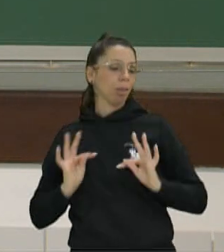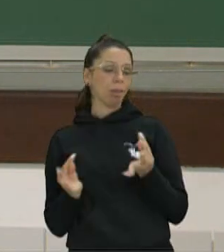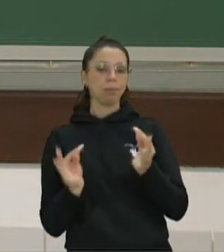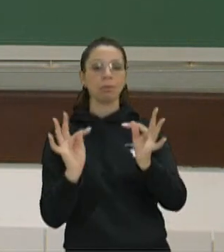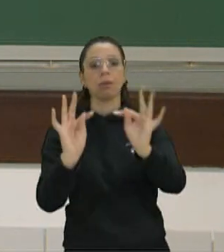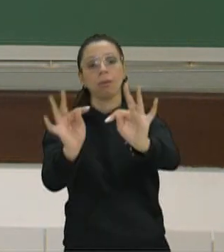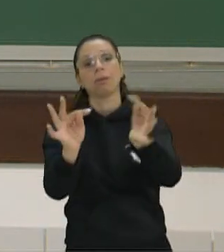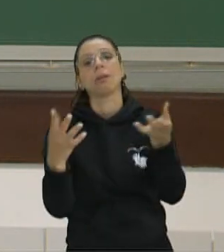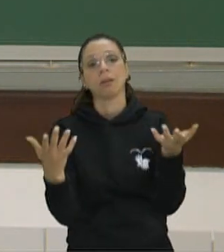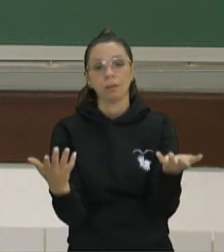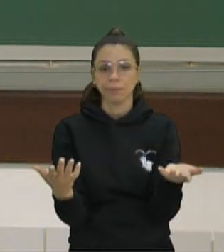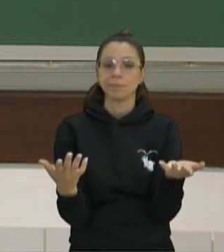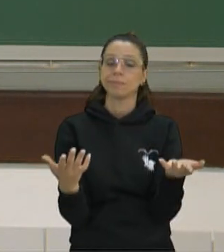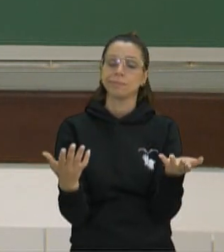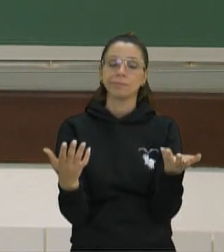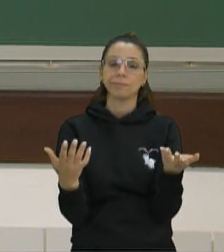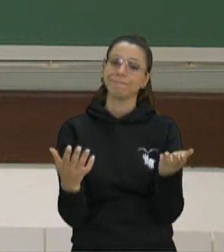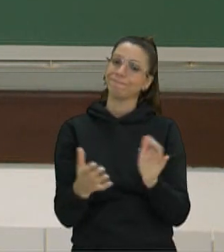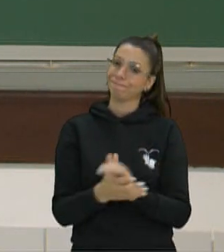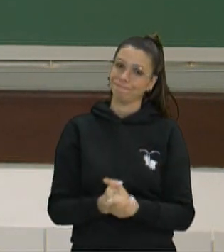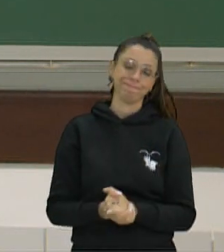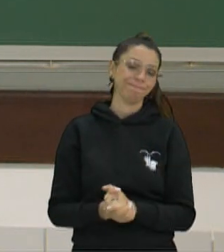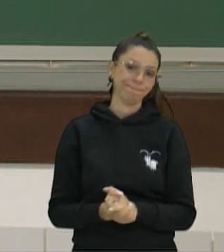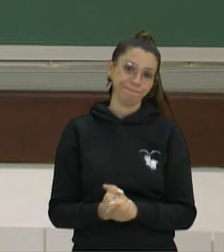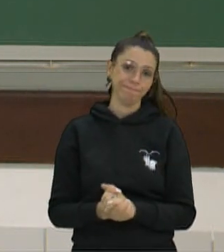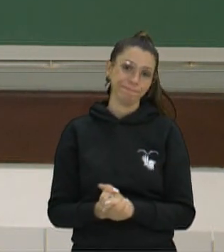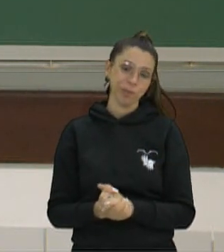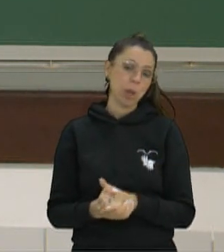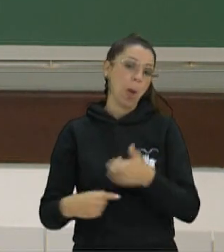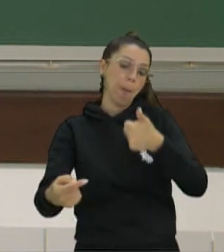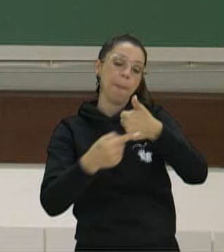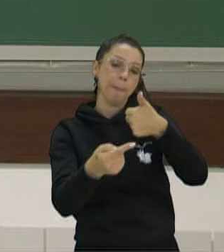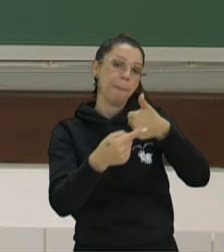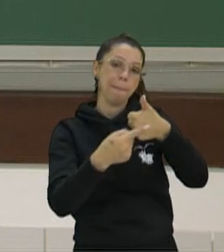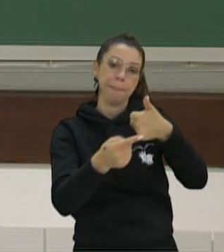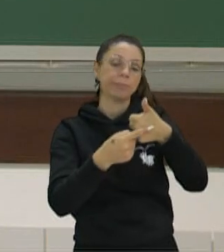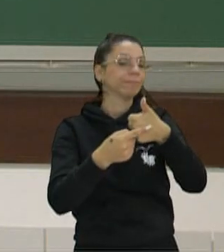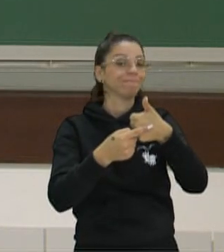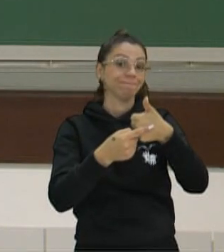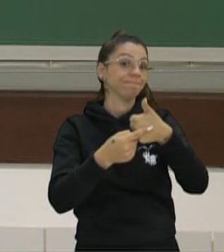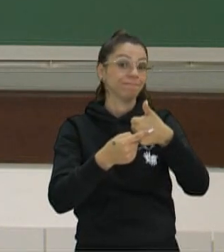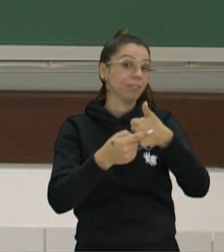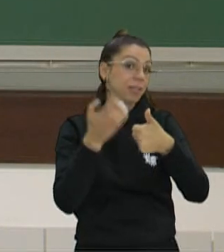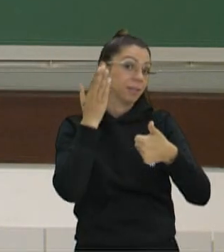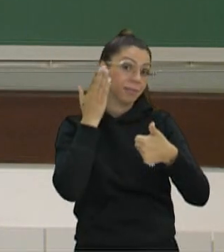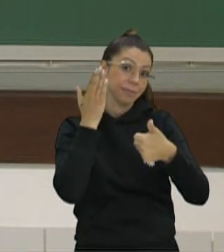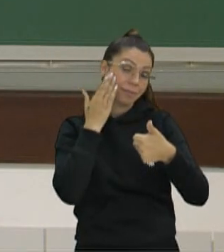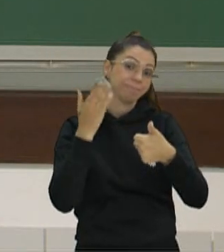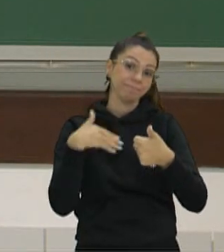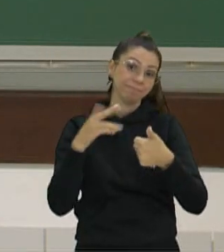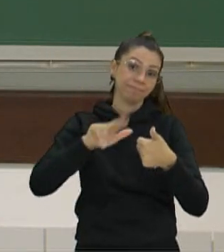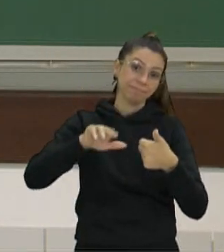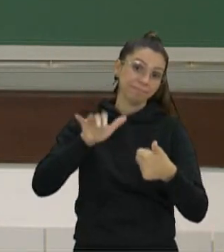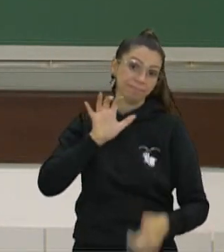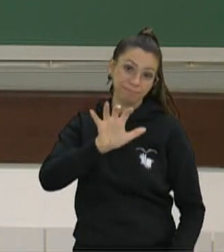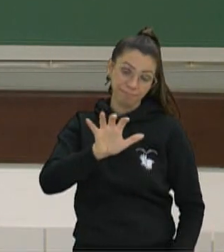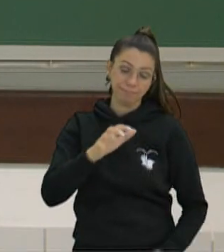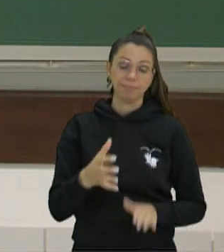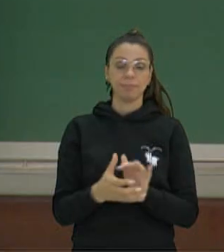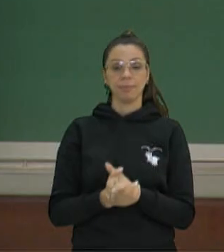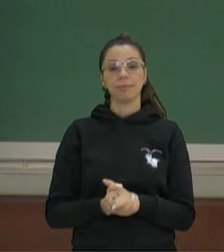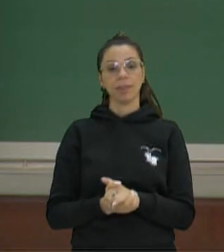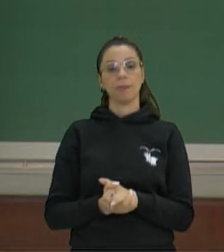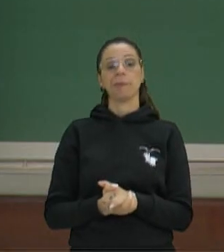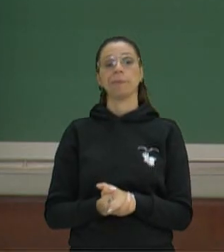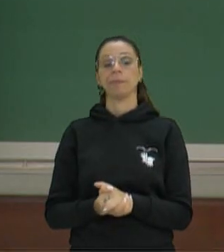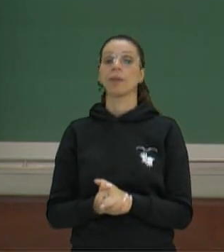tecnológica, com coisas apenas positivas para todas as pessoas. Um dos especialistas